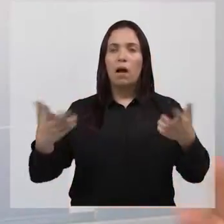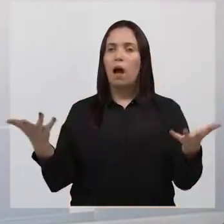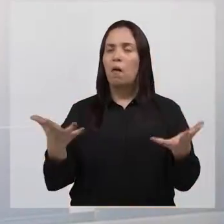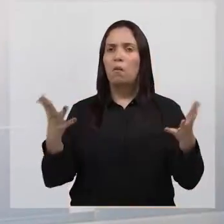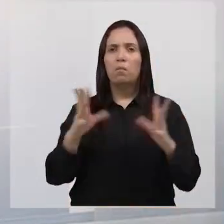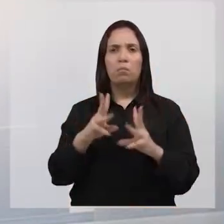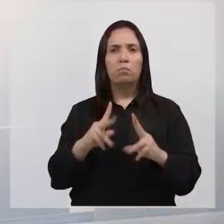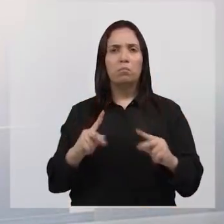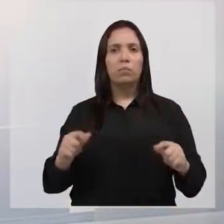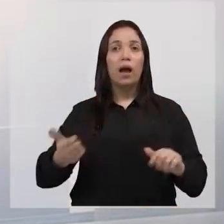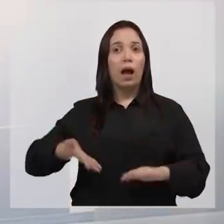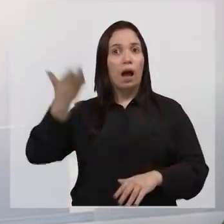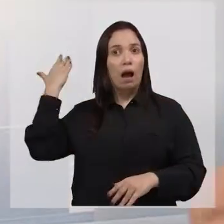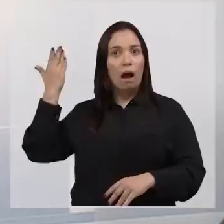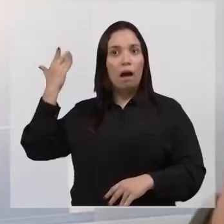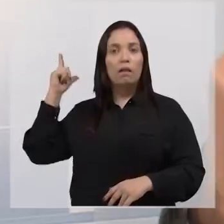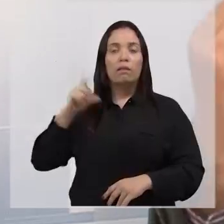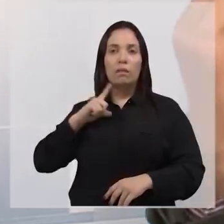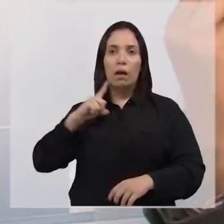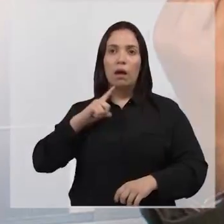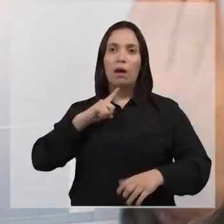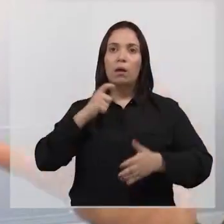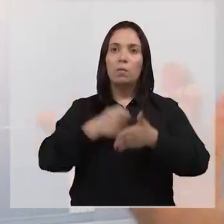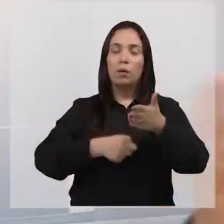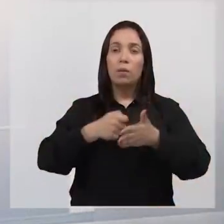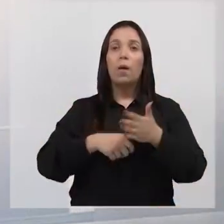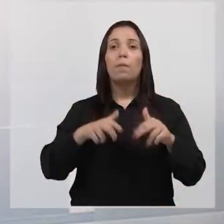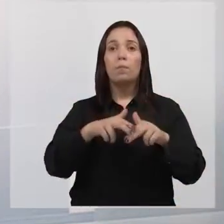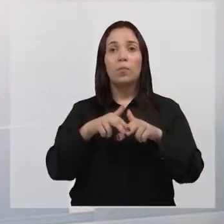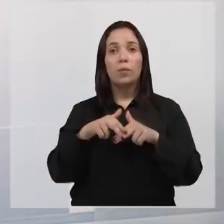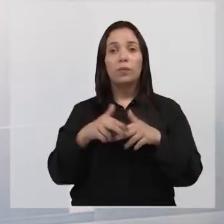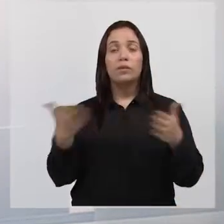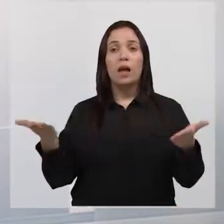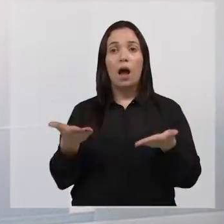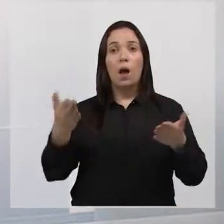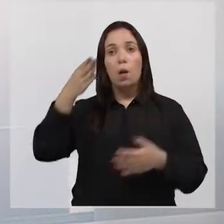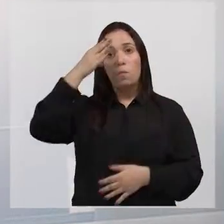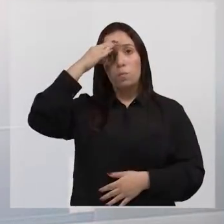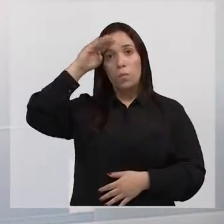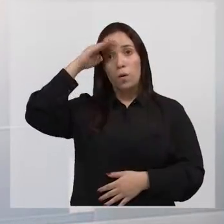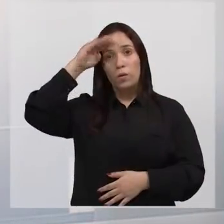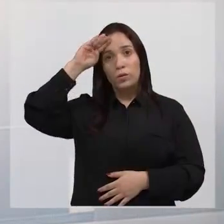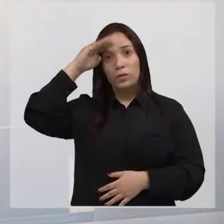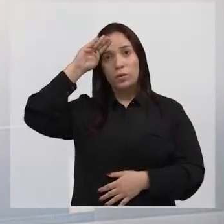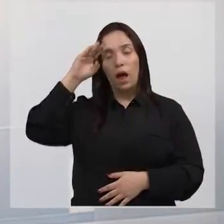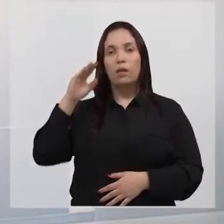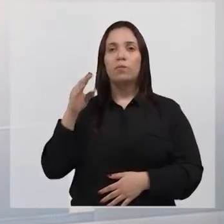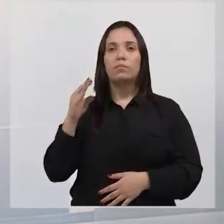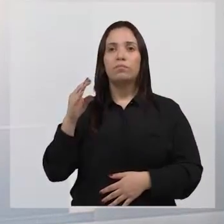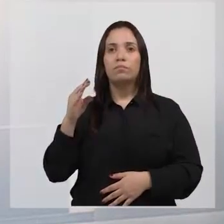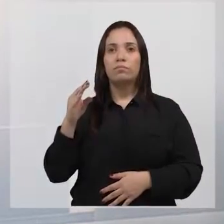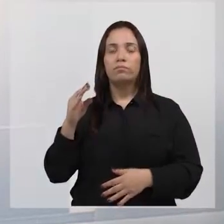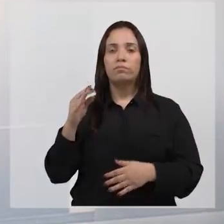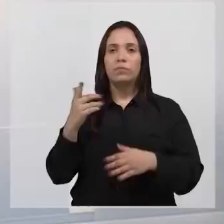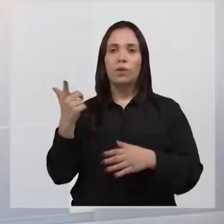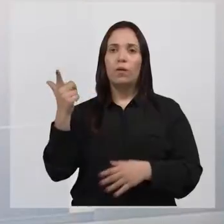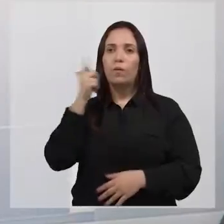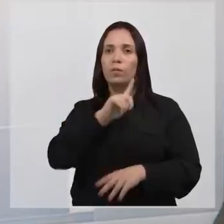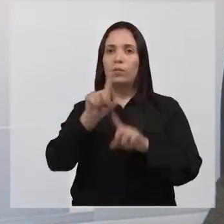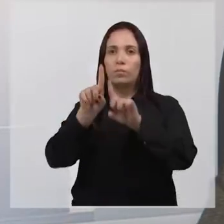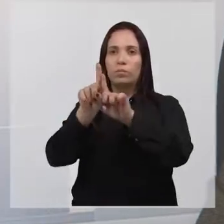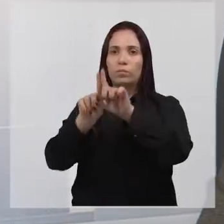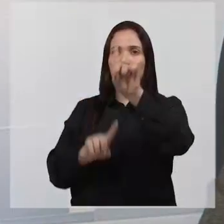abre espaço para que lideranças como Jair Bolsonaro comecem a despontar. Você tem uma Marina que demonstra que ainda tem